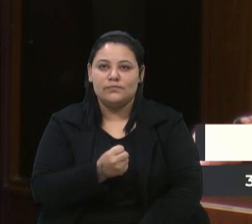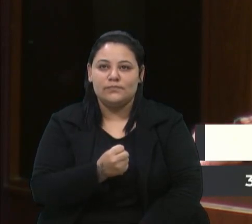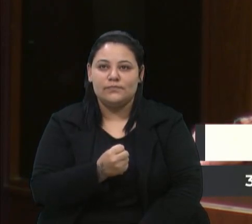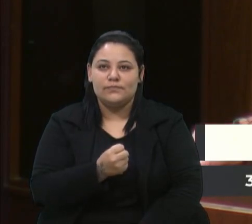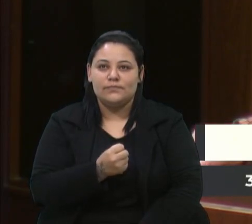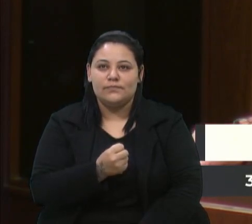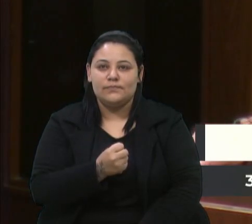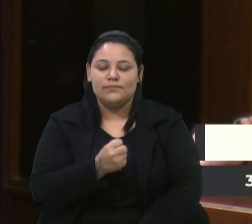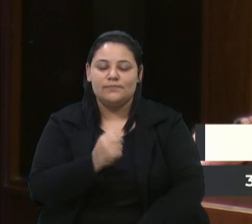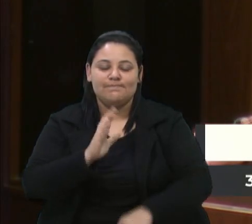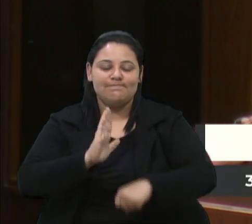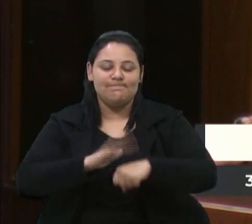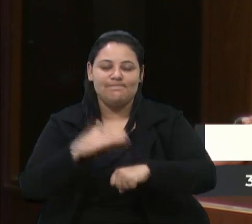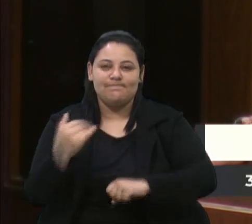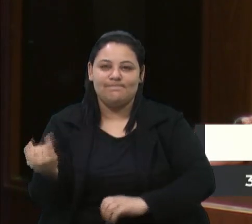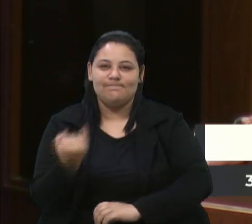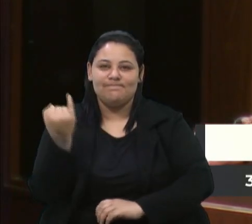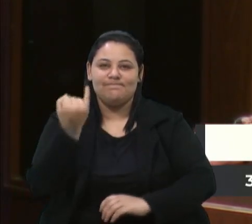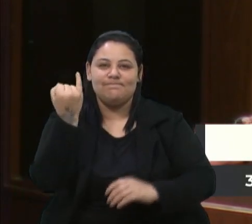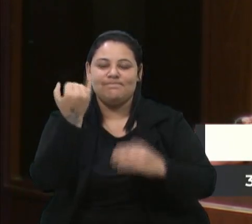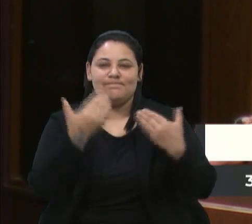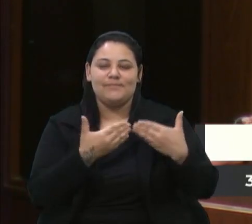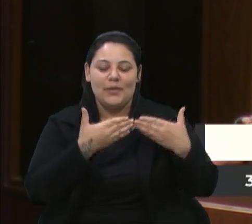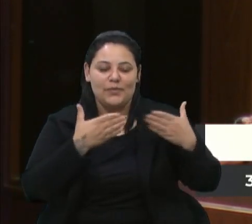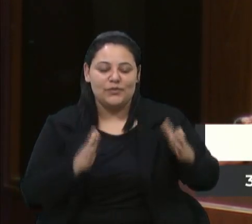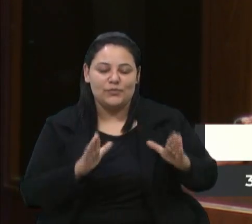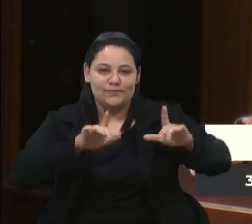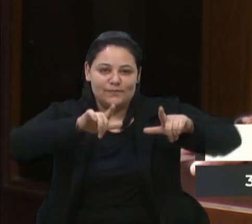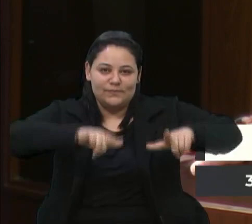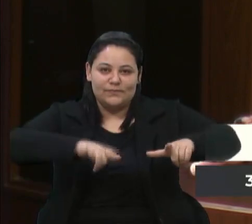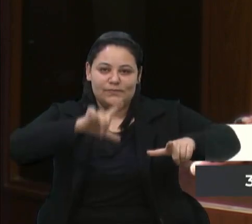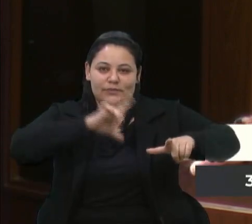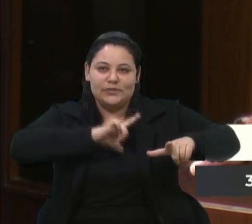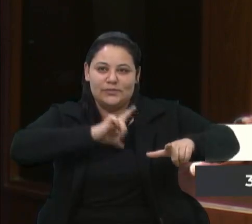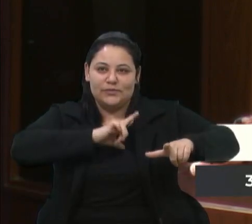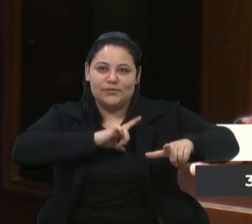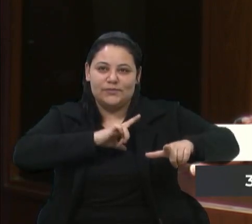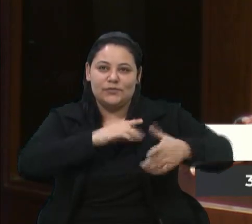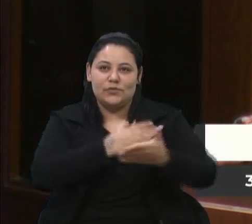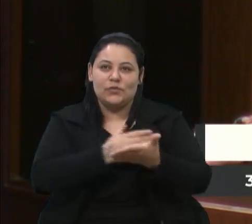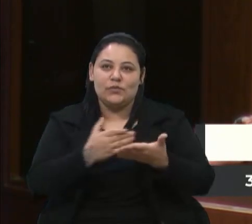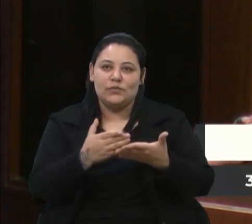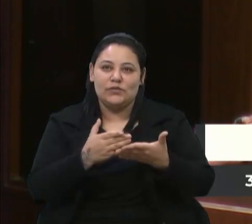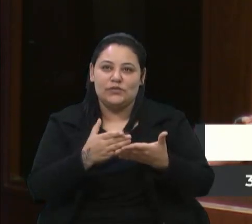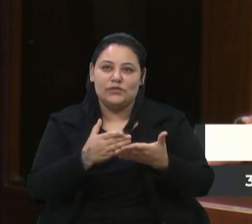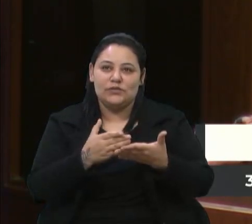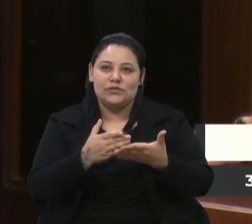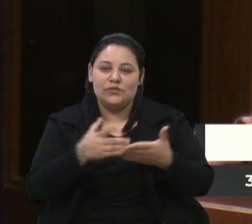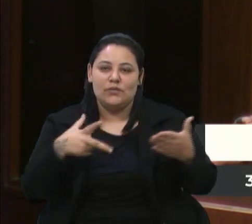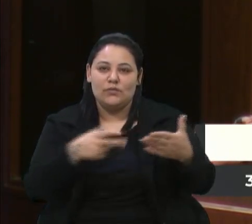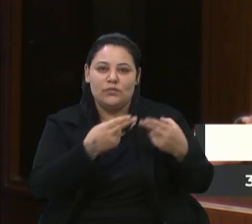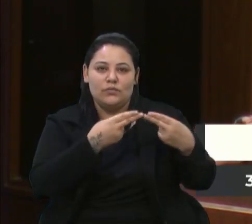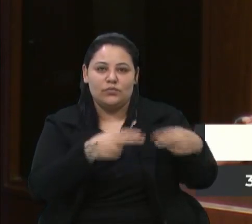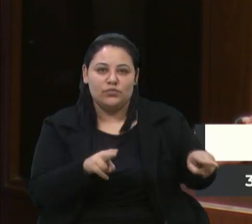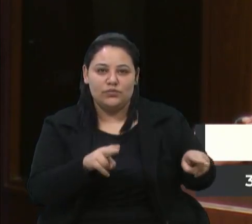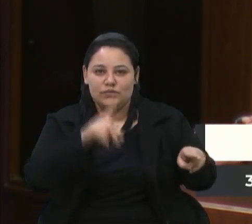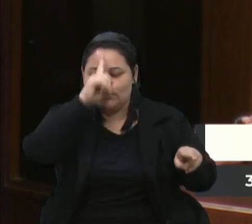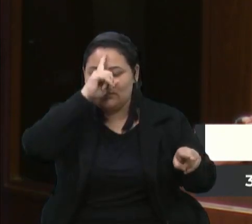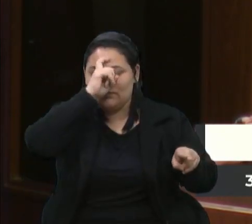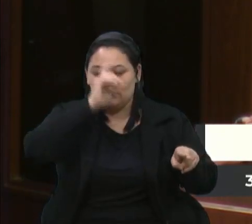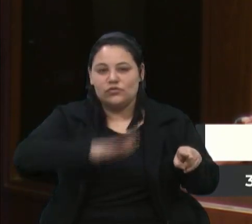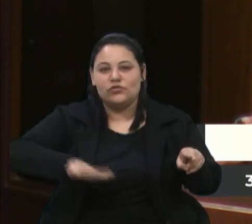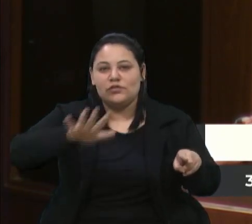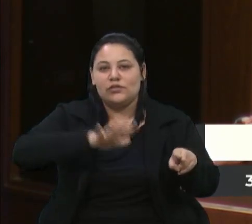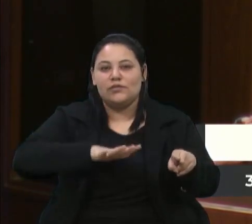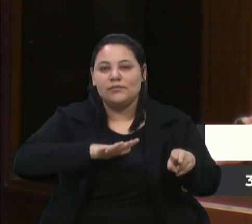a maior abertura de leitos que nós temos desde a inauguração do Hospital Geral